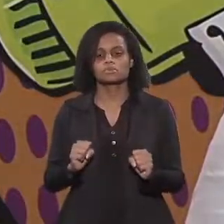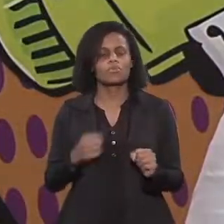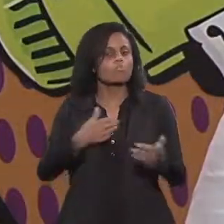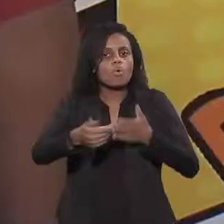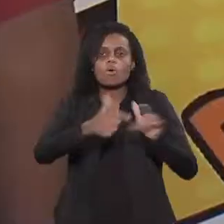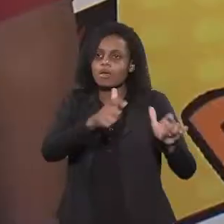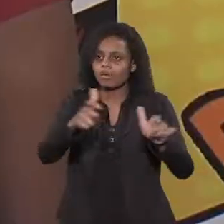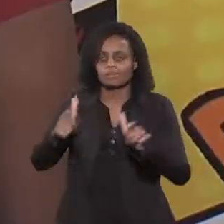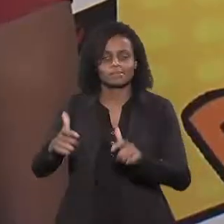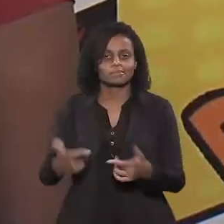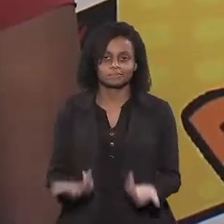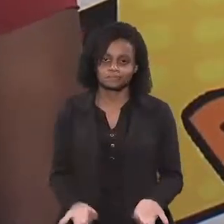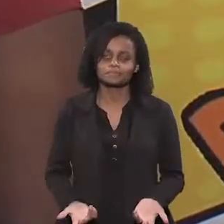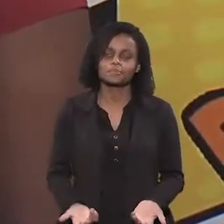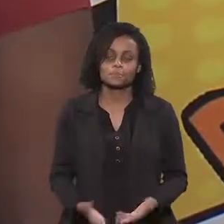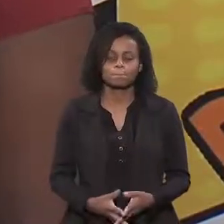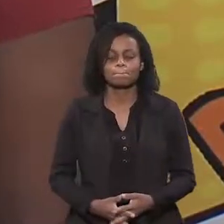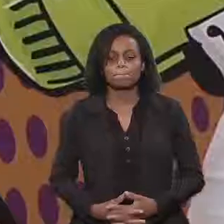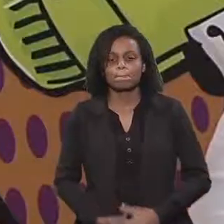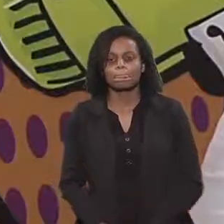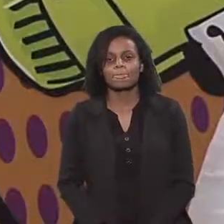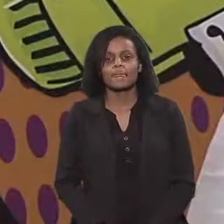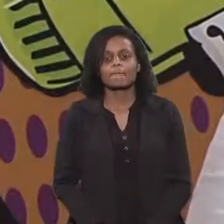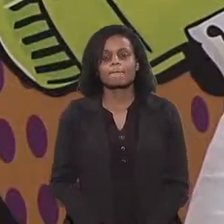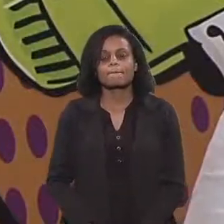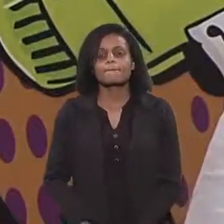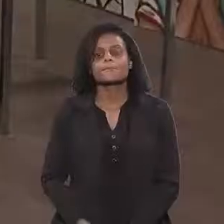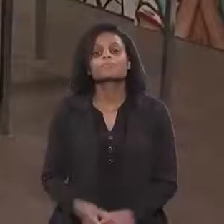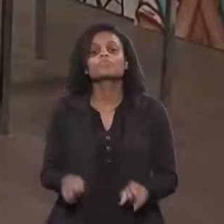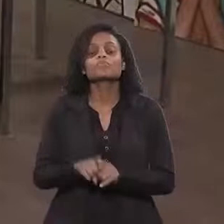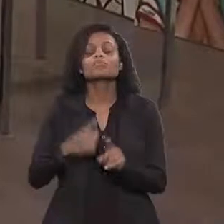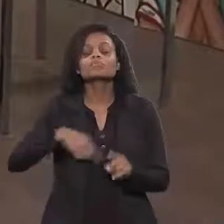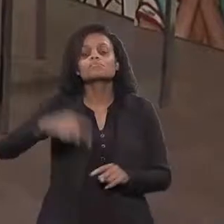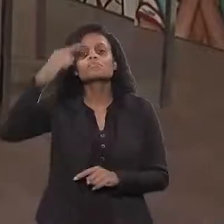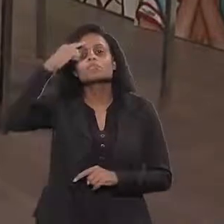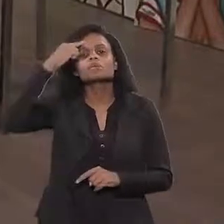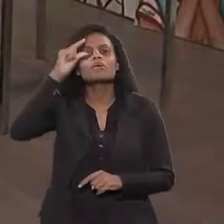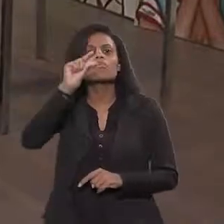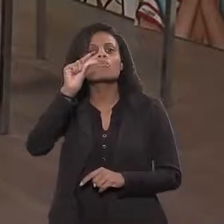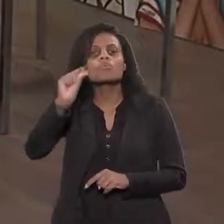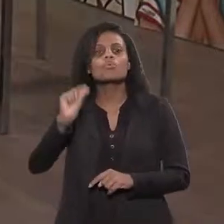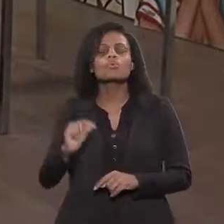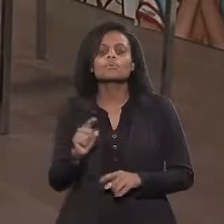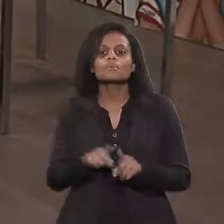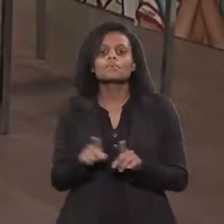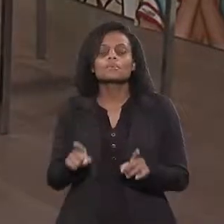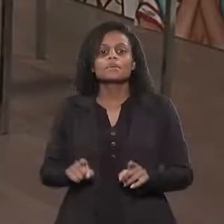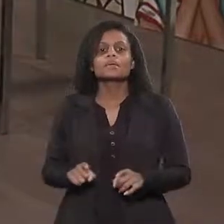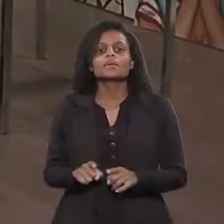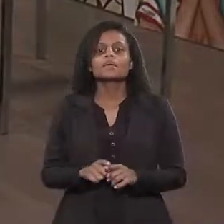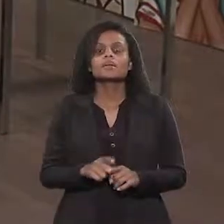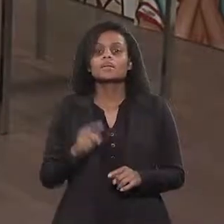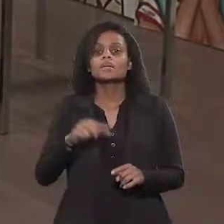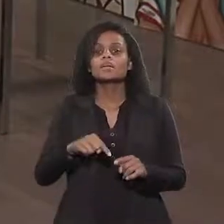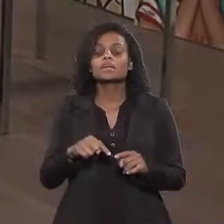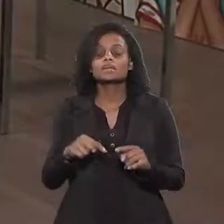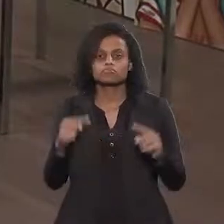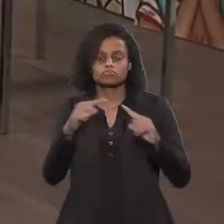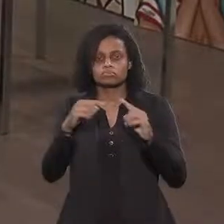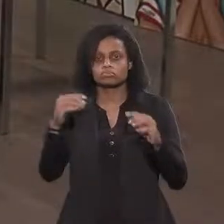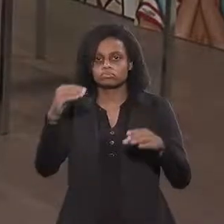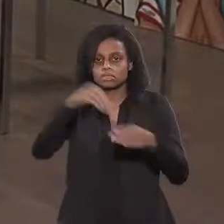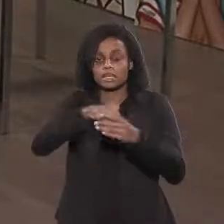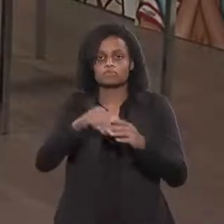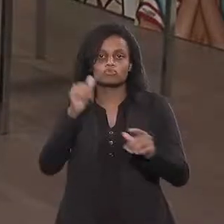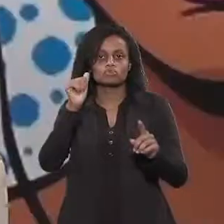estar. Em qualquer lugar, né? Em qualquer lugar. Nosso lugar é em qualquer lugar. E a gente tem que pensar um pouco também na questão da interseccionalidade, né, dentro do feminismo,